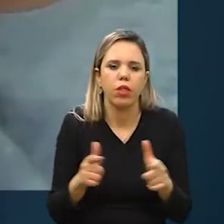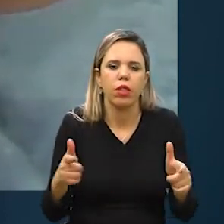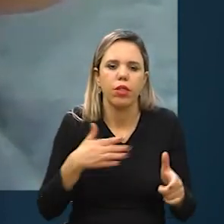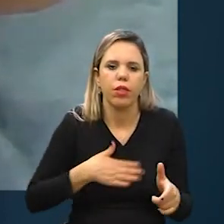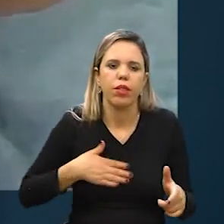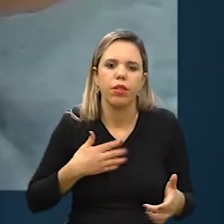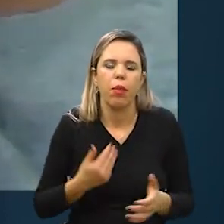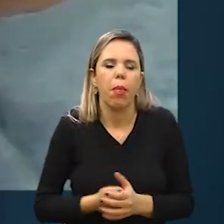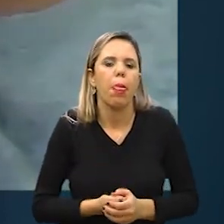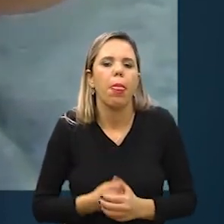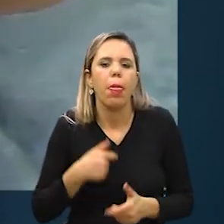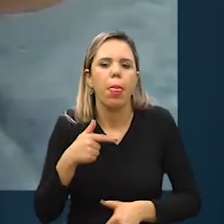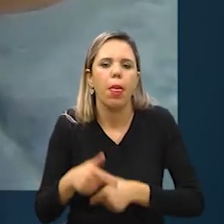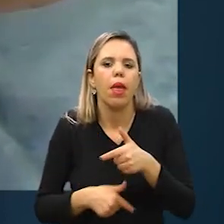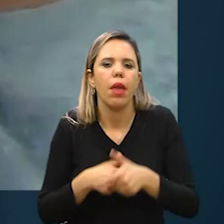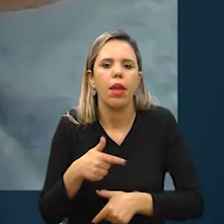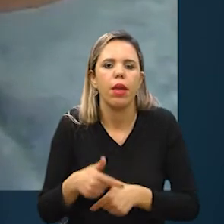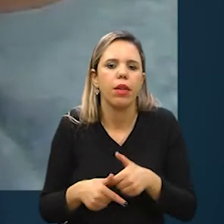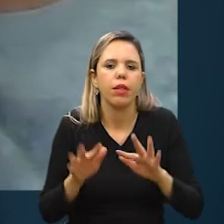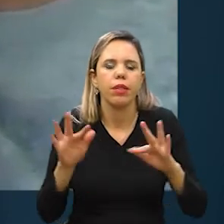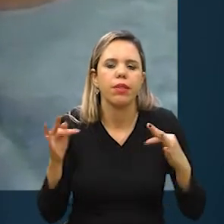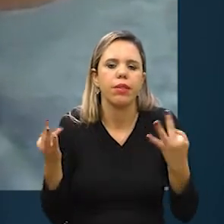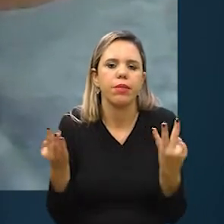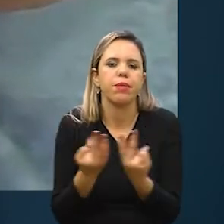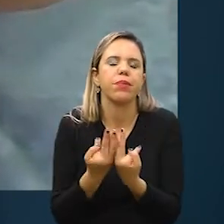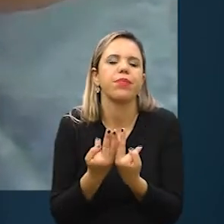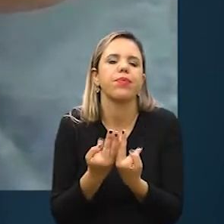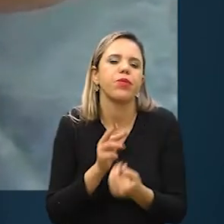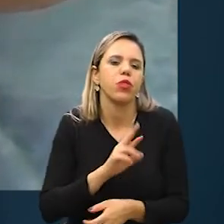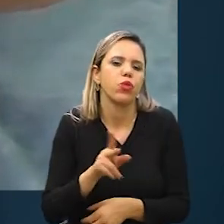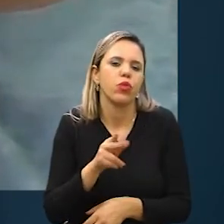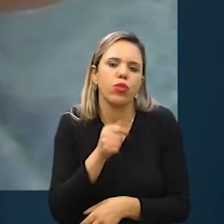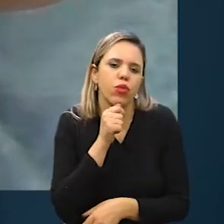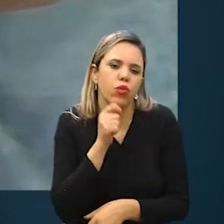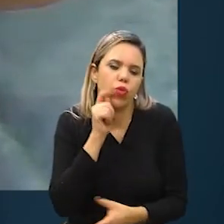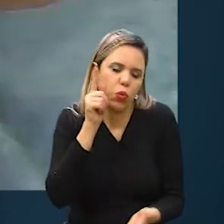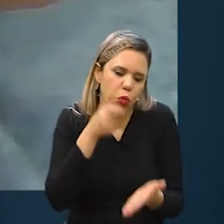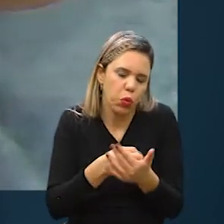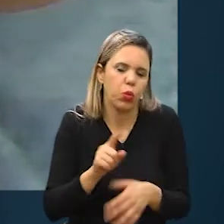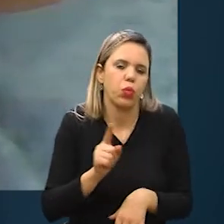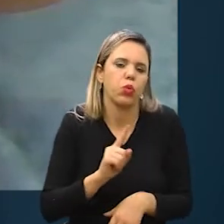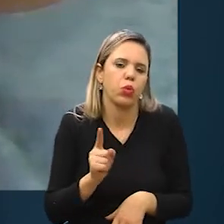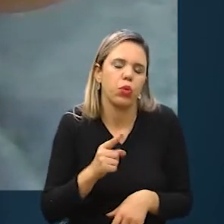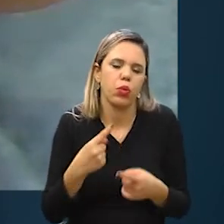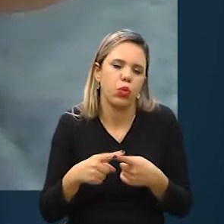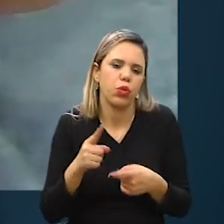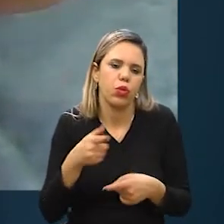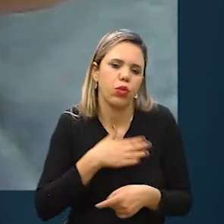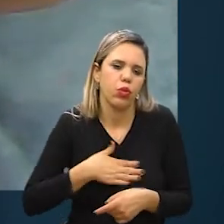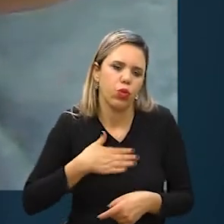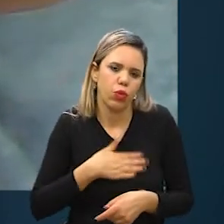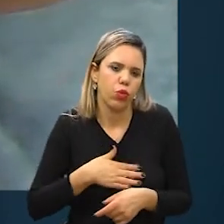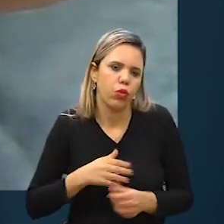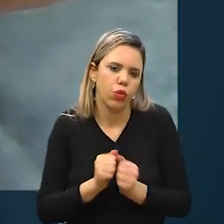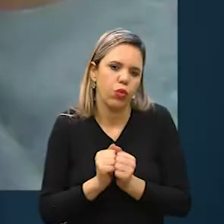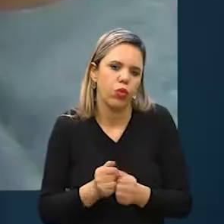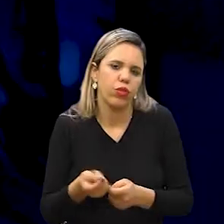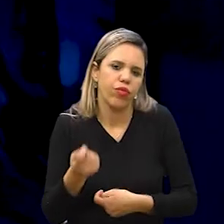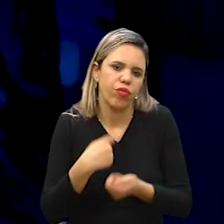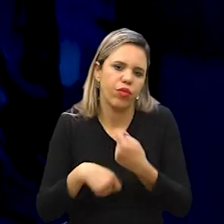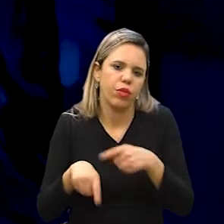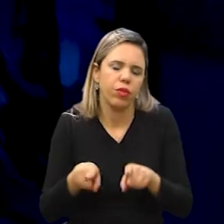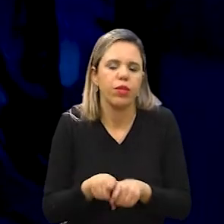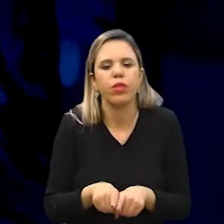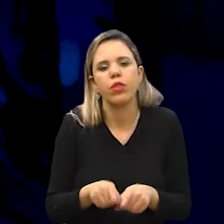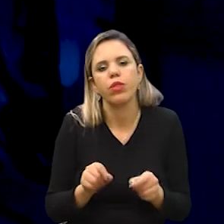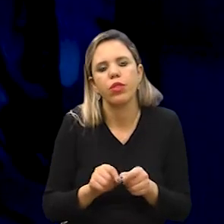maior privilégio é trabalhar em família. E não é por imposição, é porque eles gostam de estar nesse